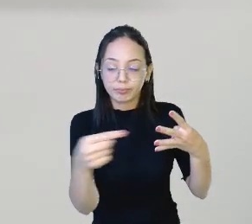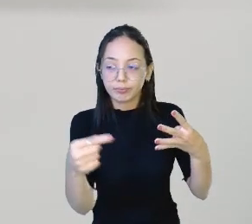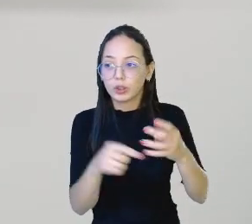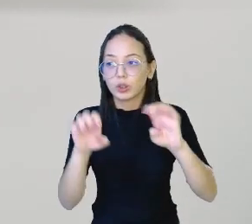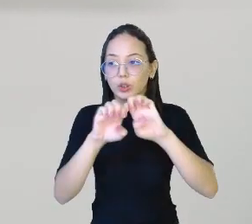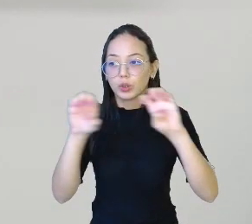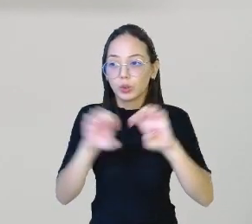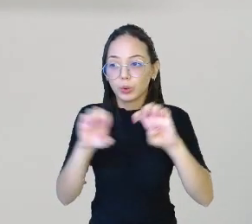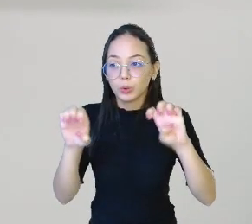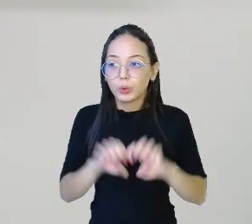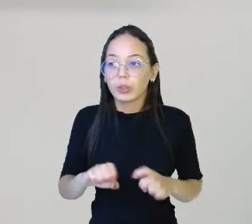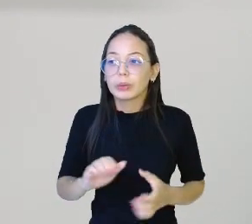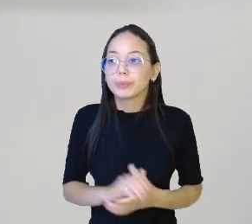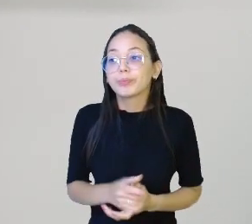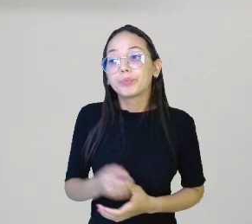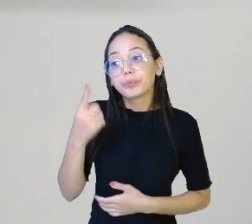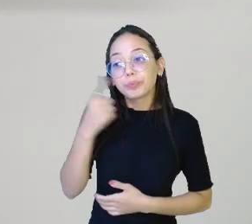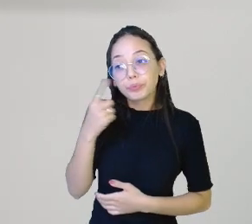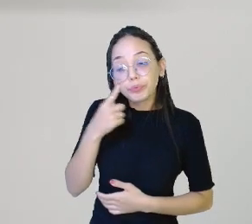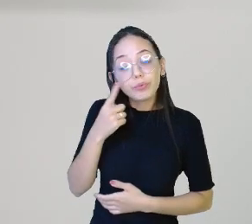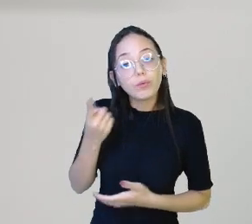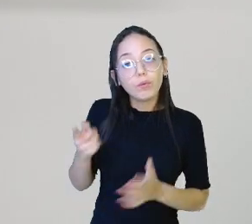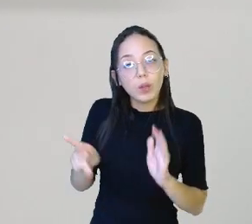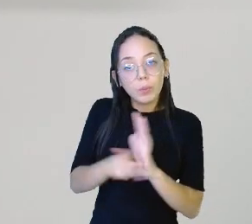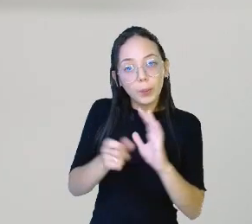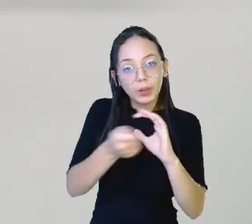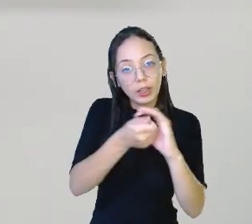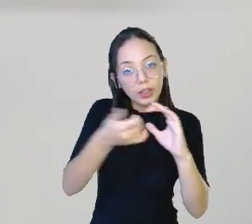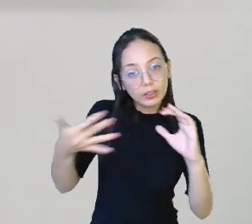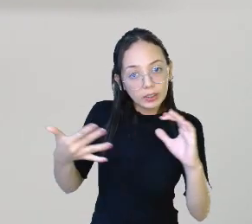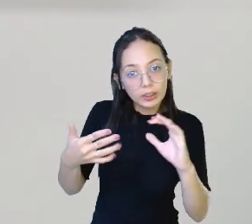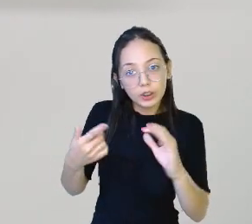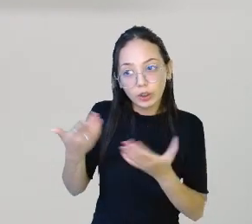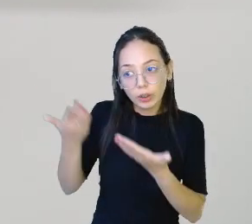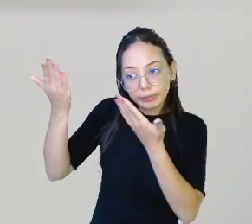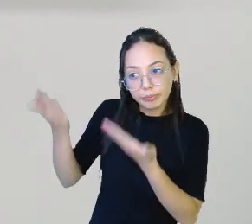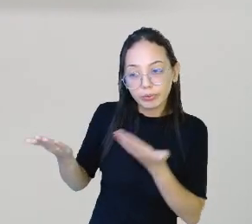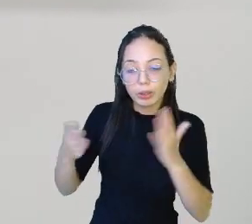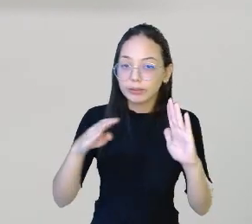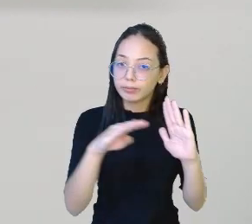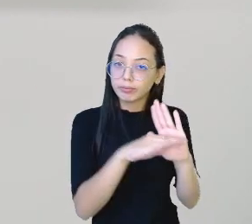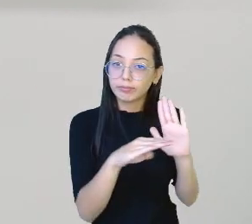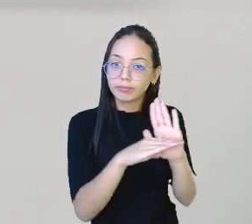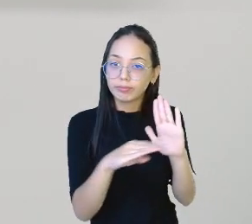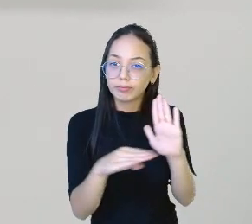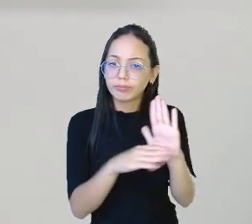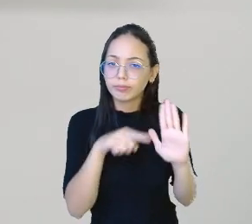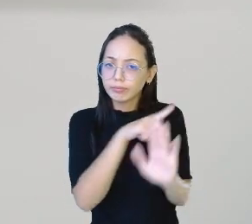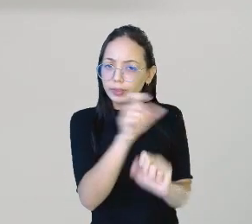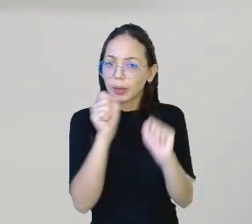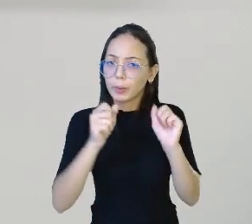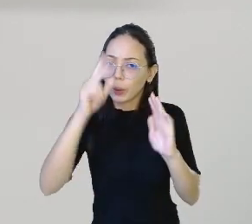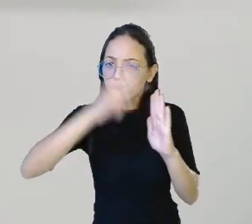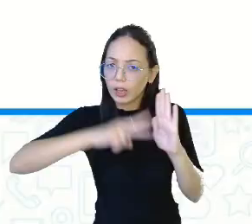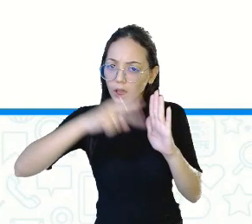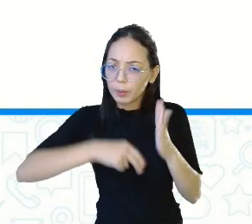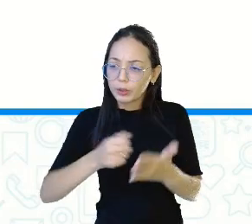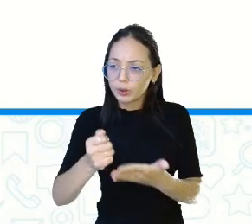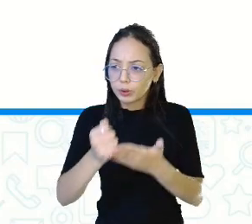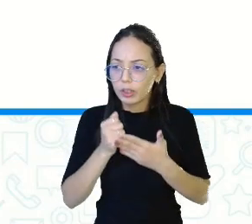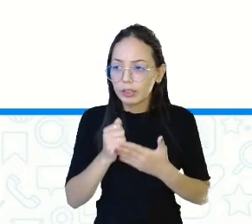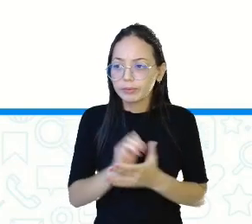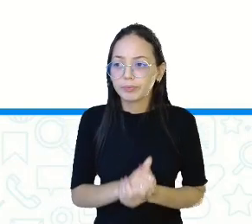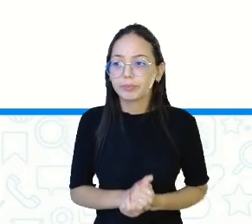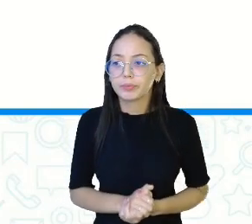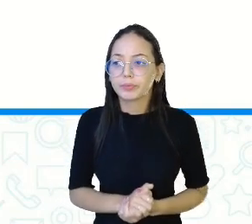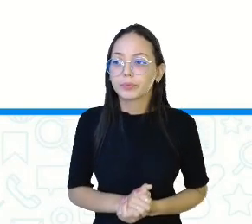certo? Vamos ver as características de um conto, estão aí em tópicos, você pode ler comigo, você vai me ajudar.